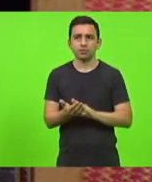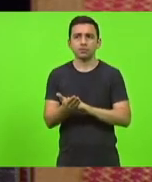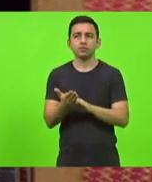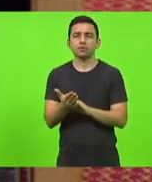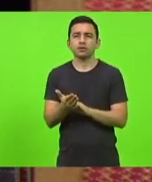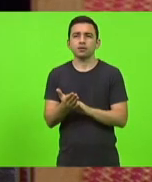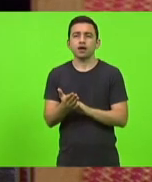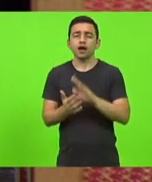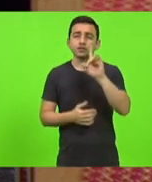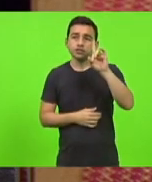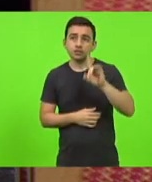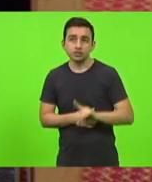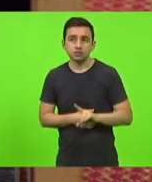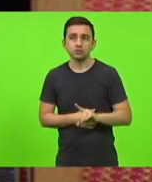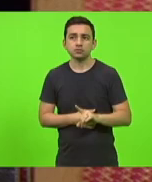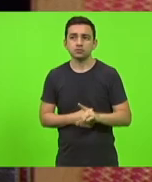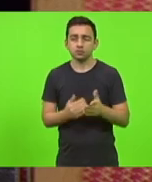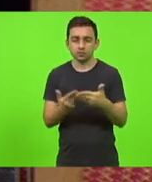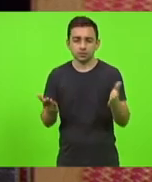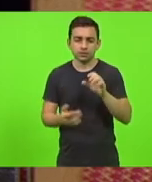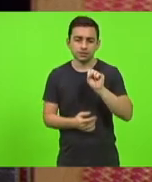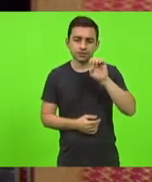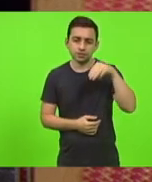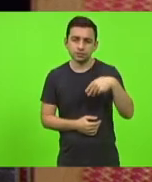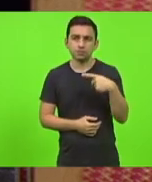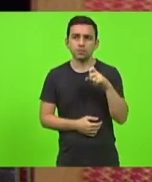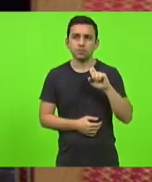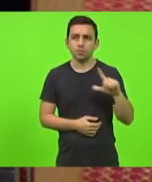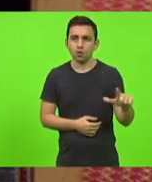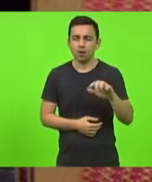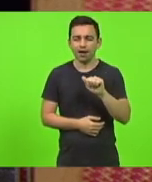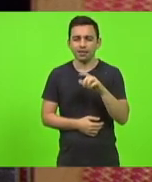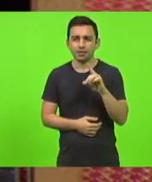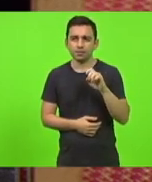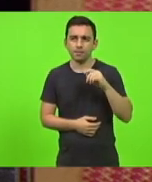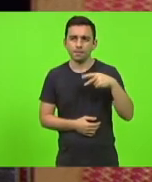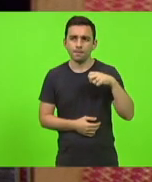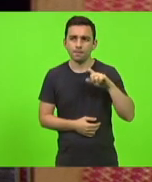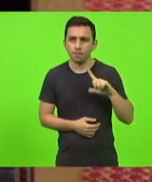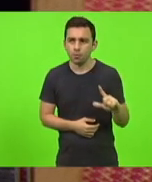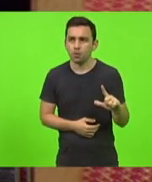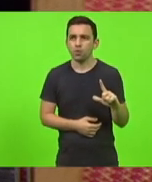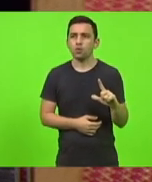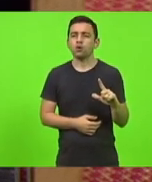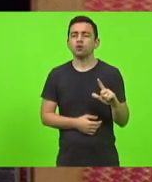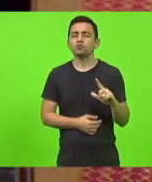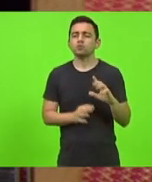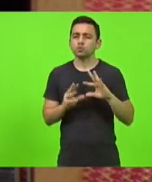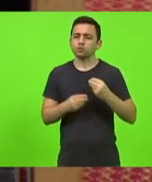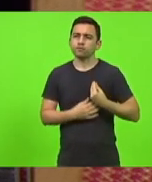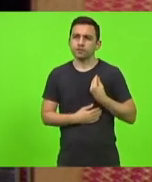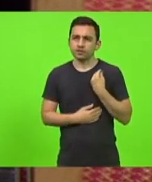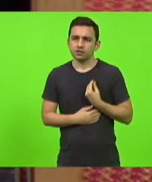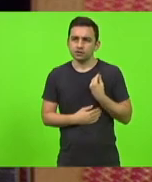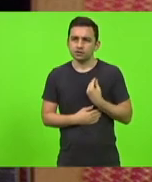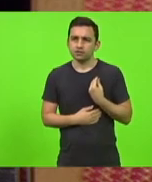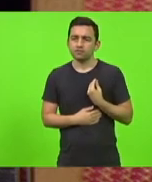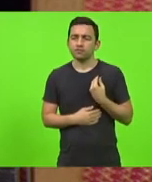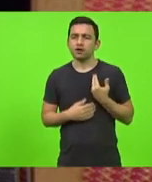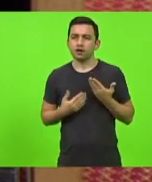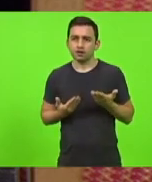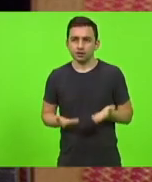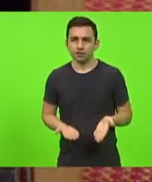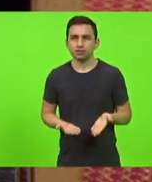a diretoria do Simpol, da ADPOL, Simpol que está presente nesse momento aqui